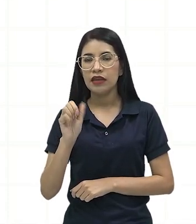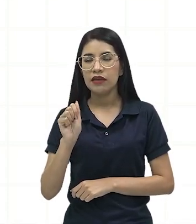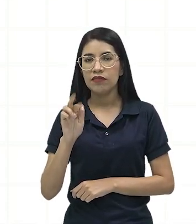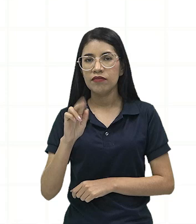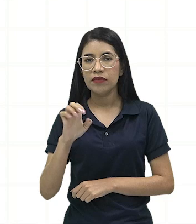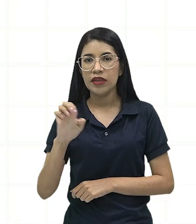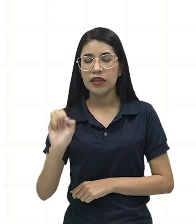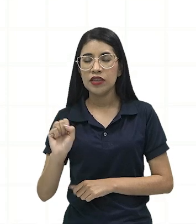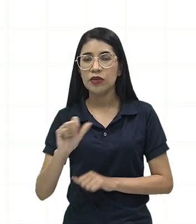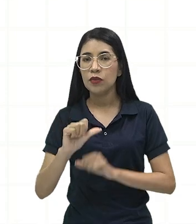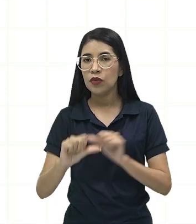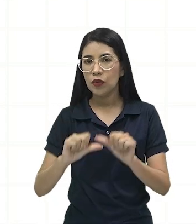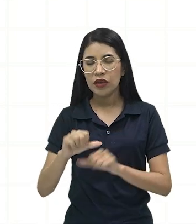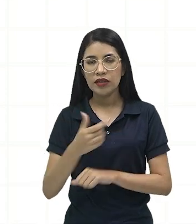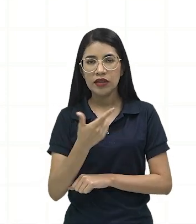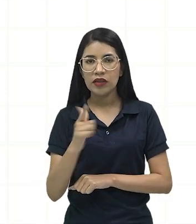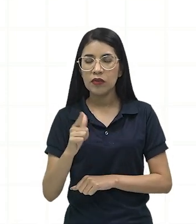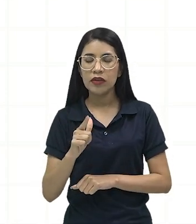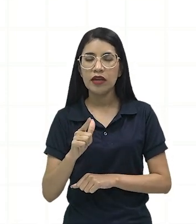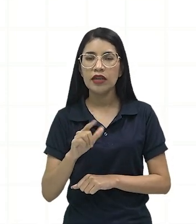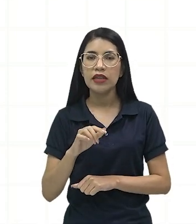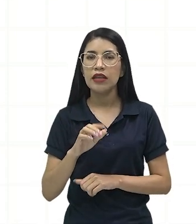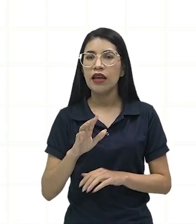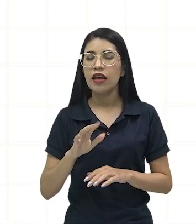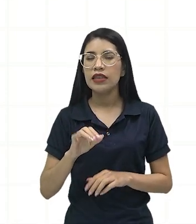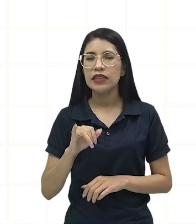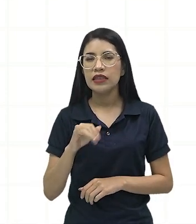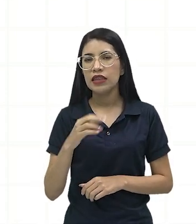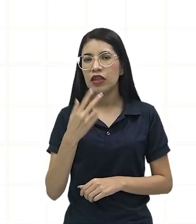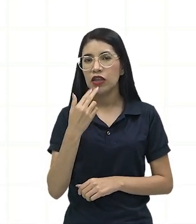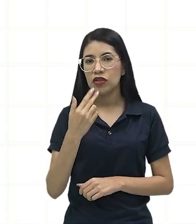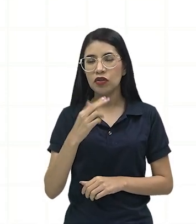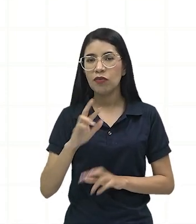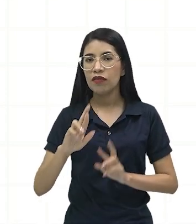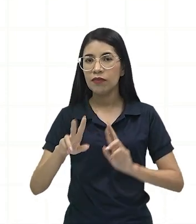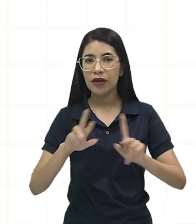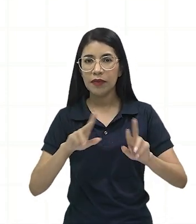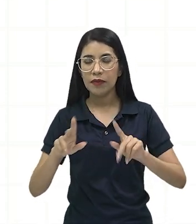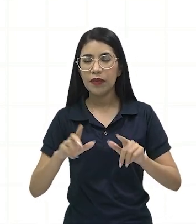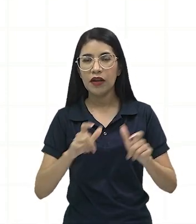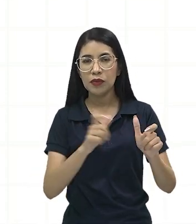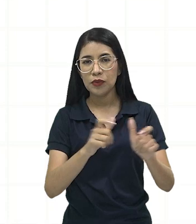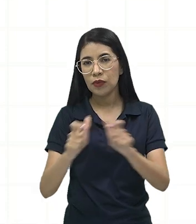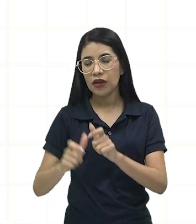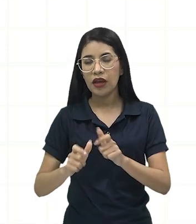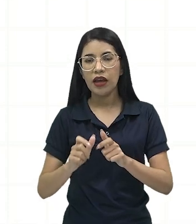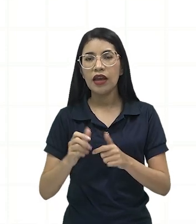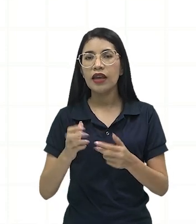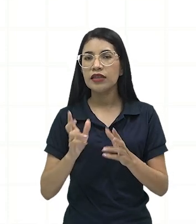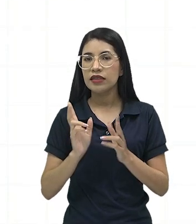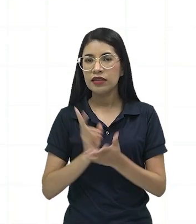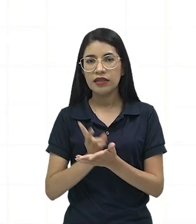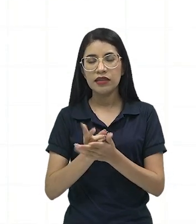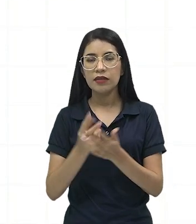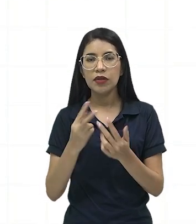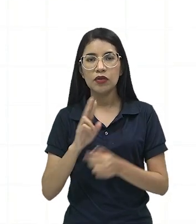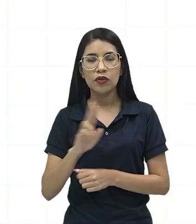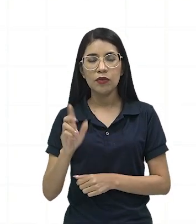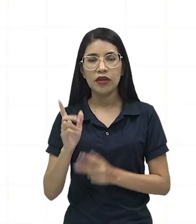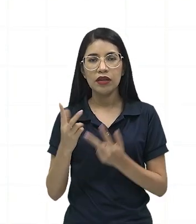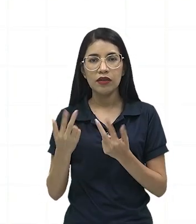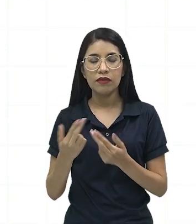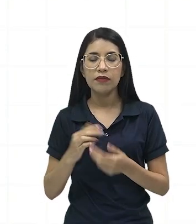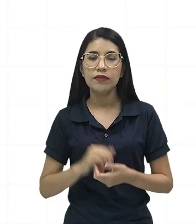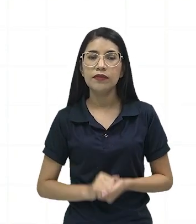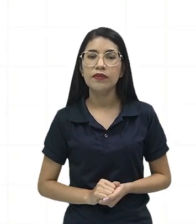mudar independente aí do idioma, independente, né, de onde quer que você esteja. E Linneu ele desenvolveu ainda